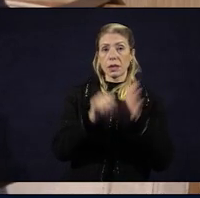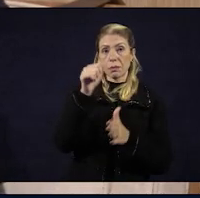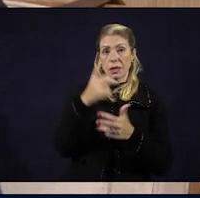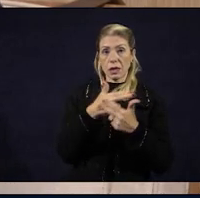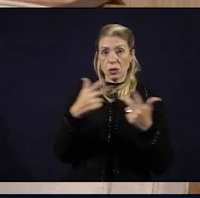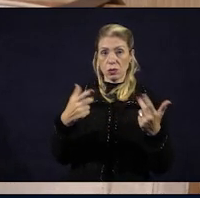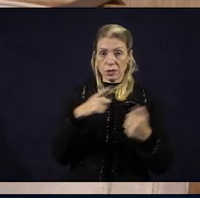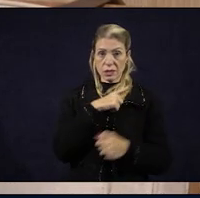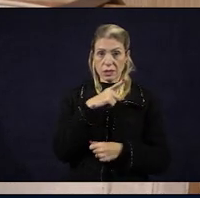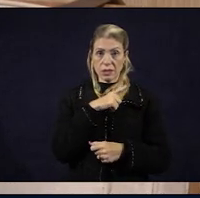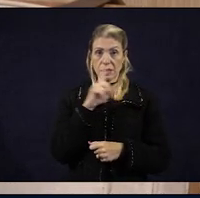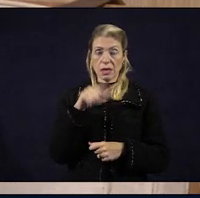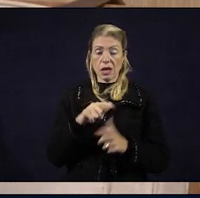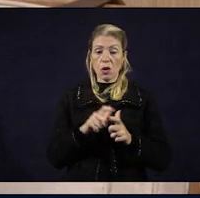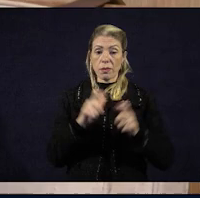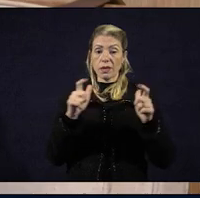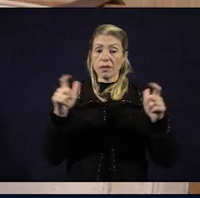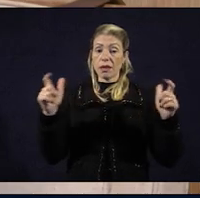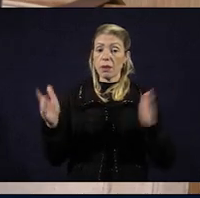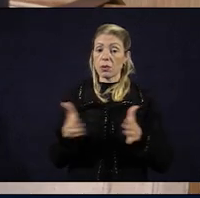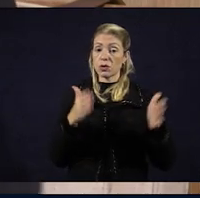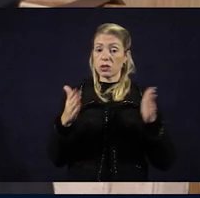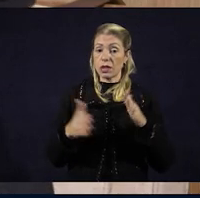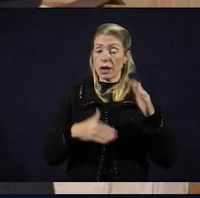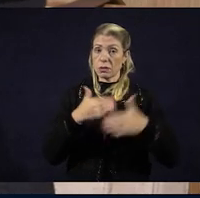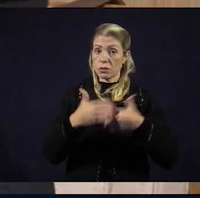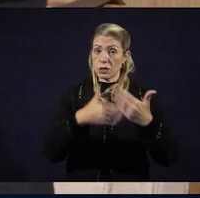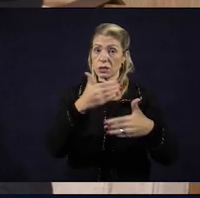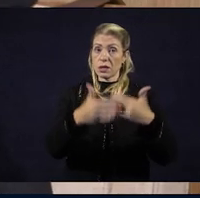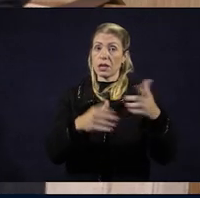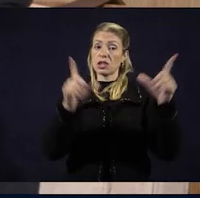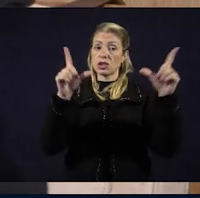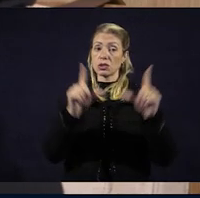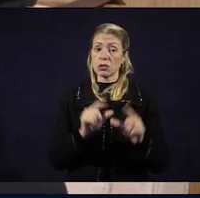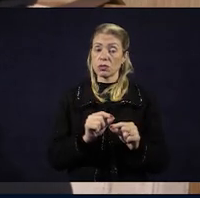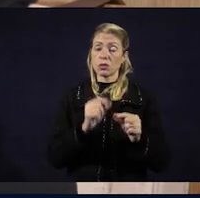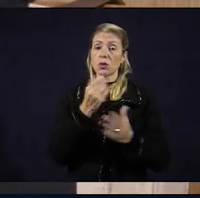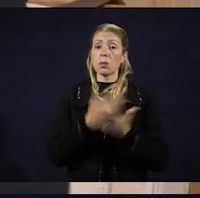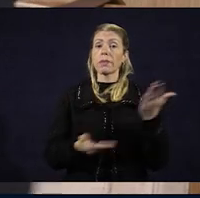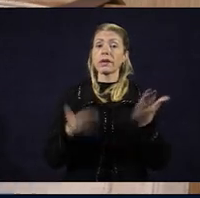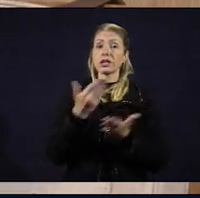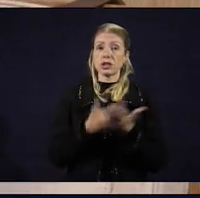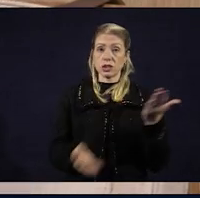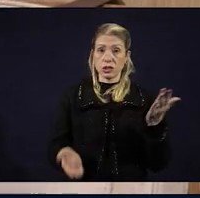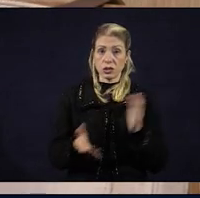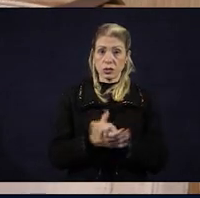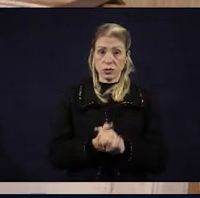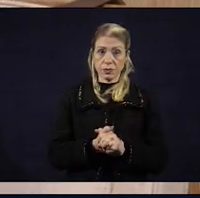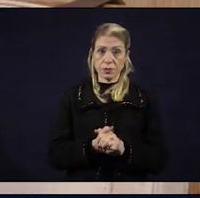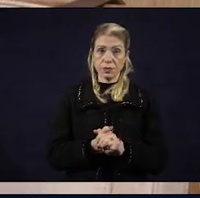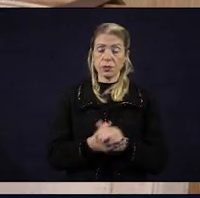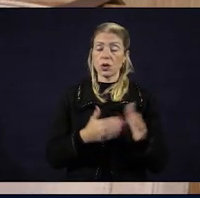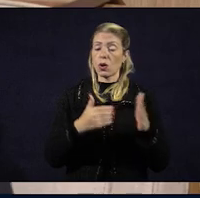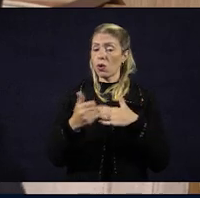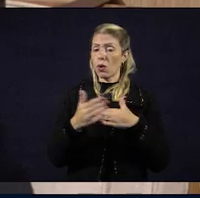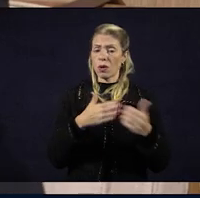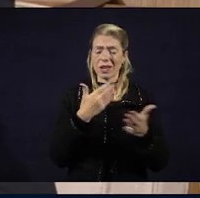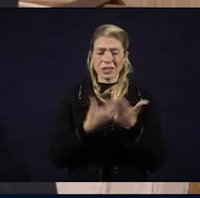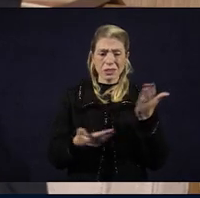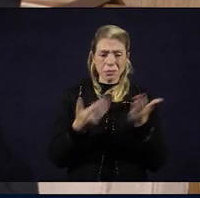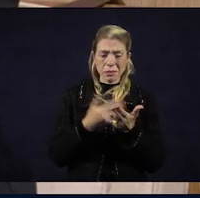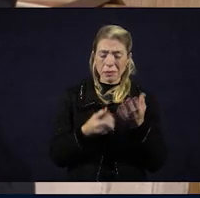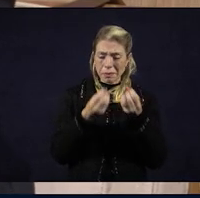que tem é aumentar a produtividade dos processos reduzir desperdício a um reduzido desperdício todo e qualquer desperdício vamos reduzir